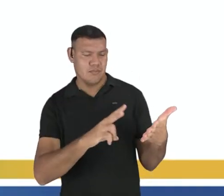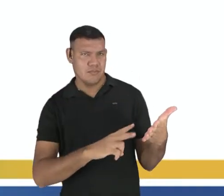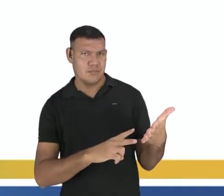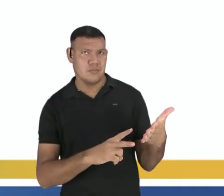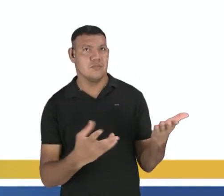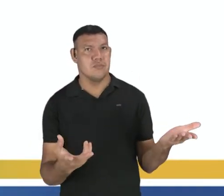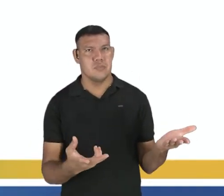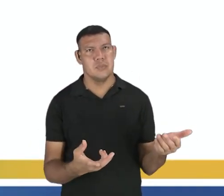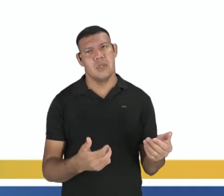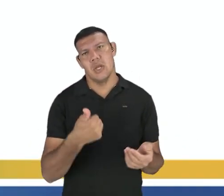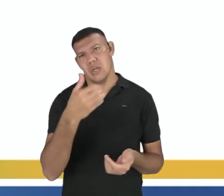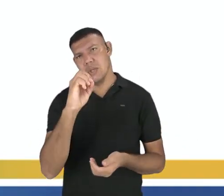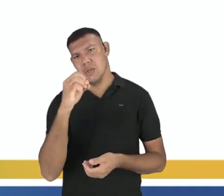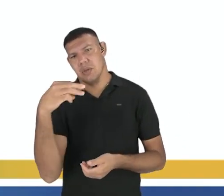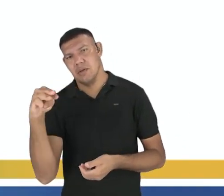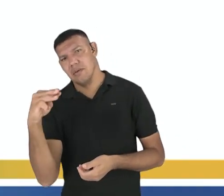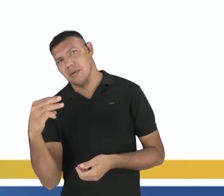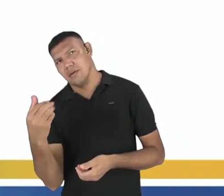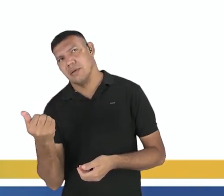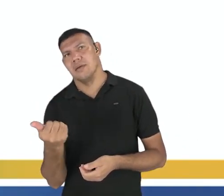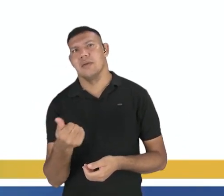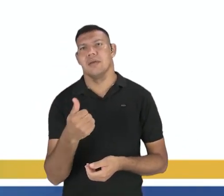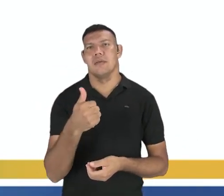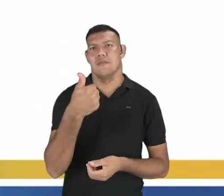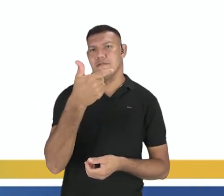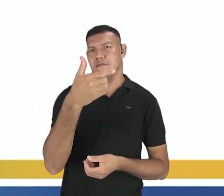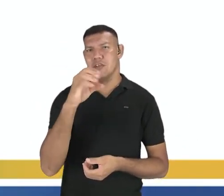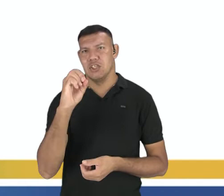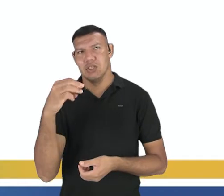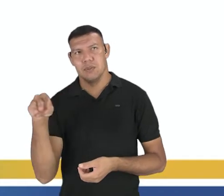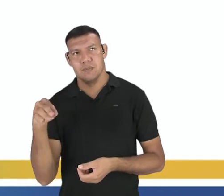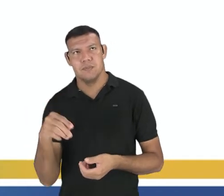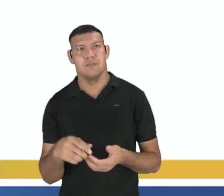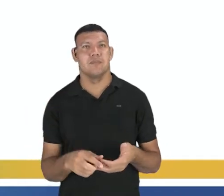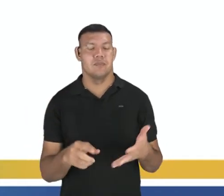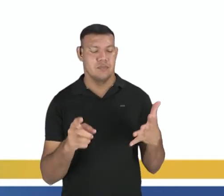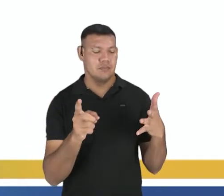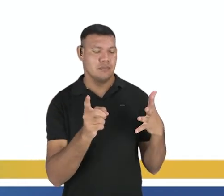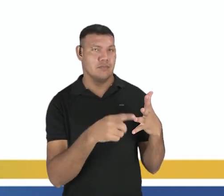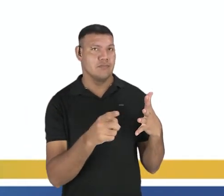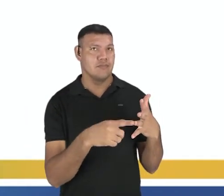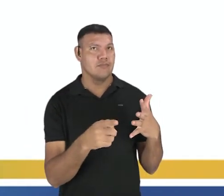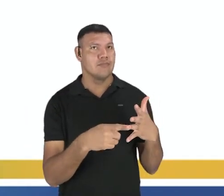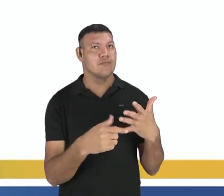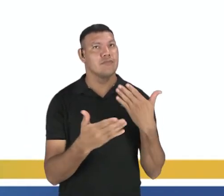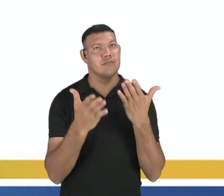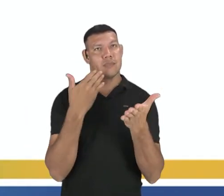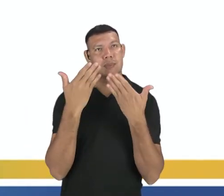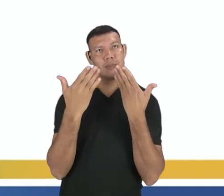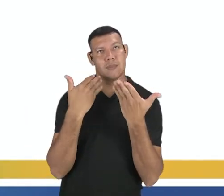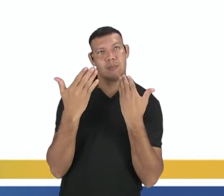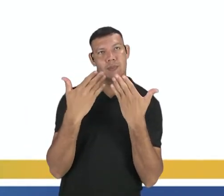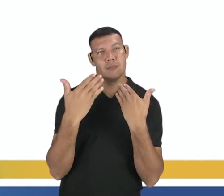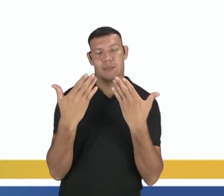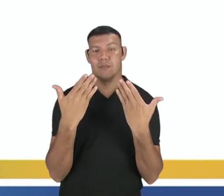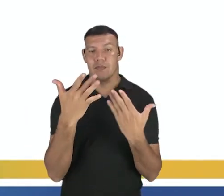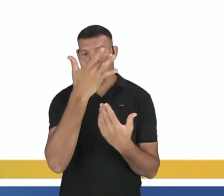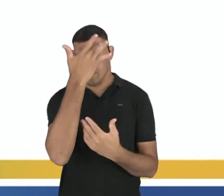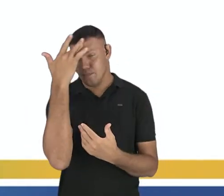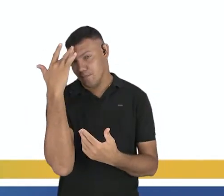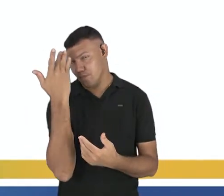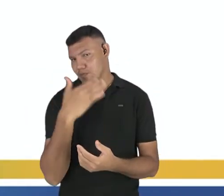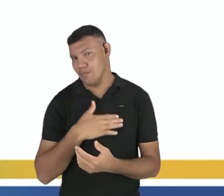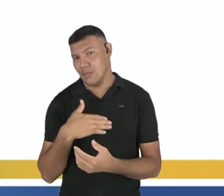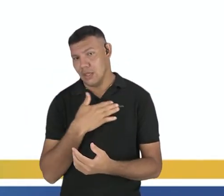10 minutinhos ali, mas todo dia eu vou ler alguma coisa. Converse com quem gosta de ler. Então, vai conversando aí com pessoas que gostam de